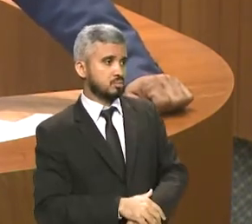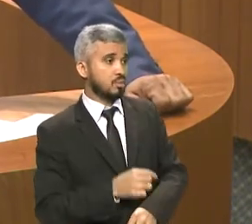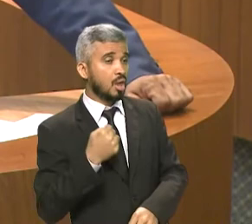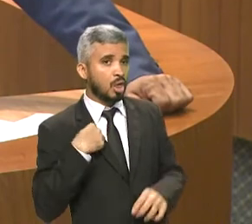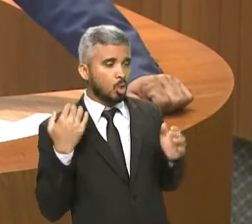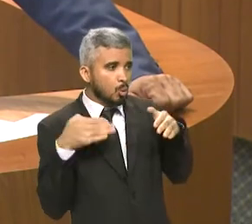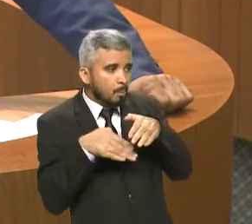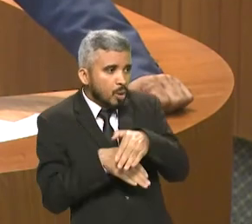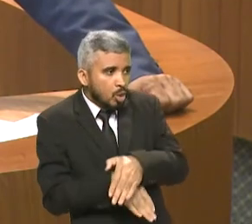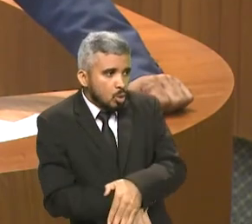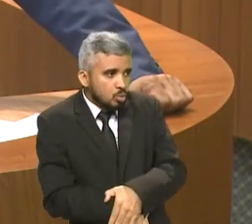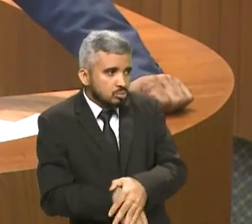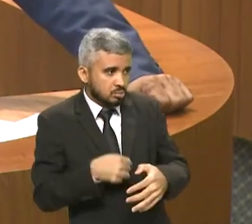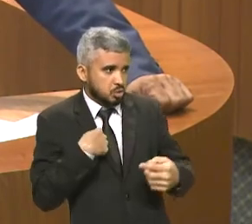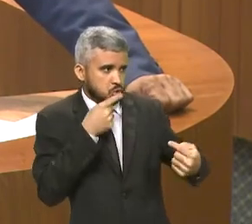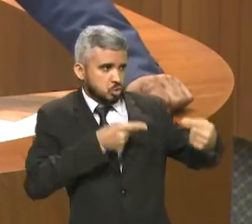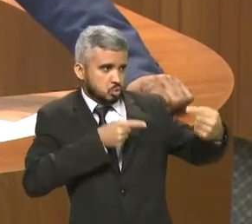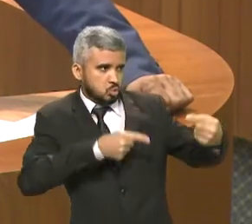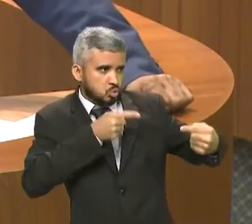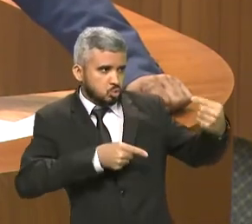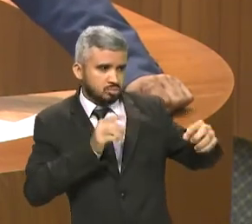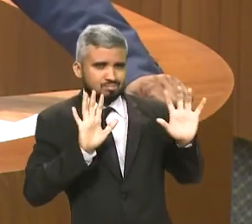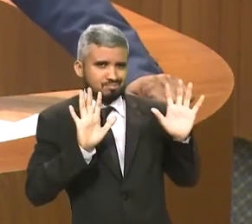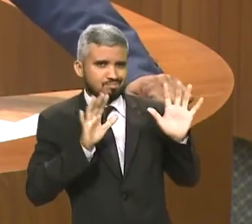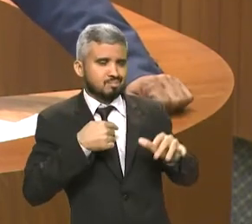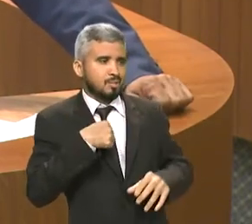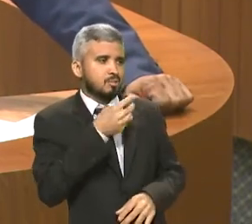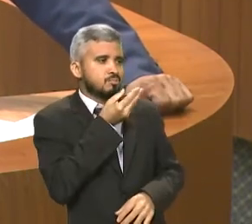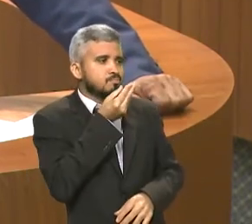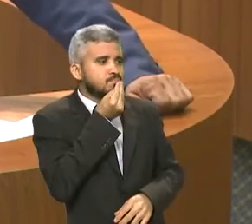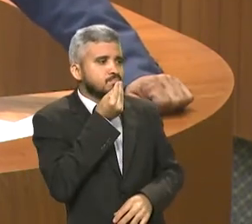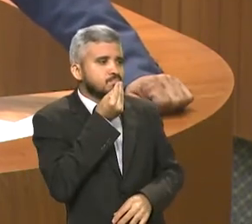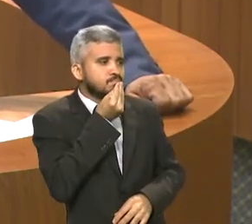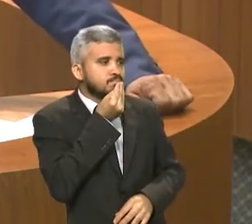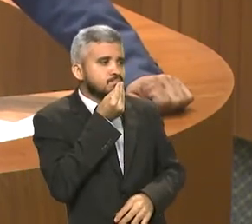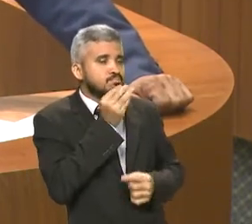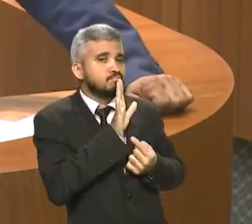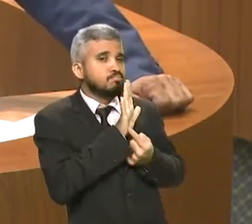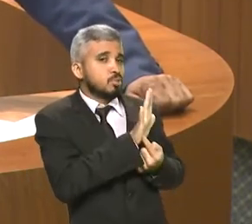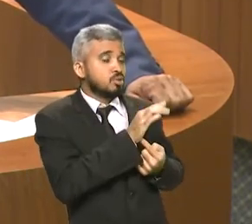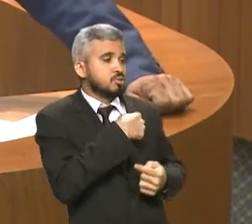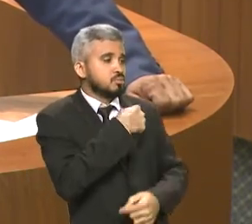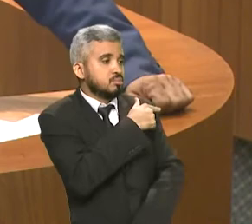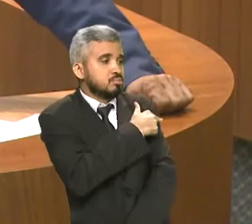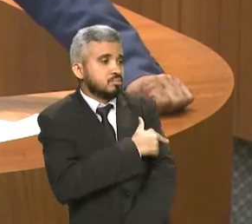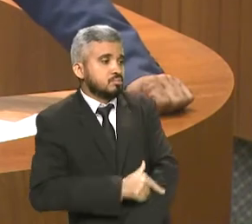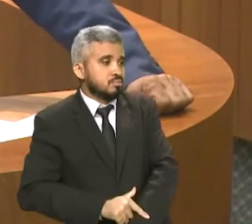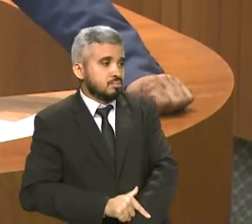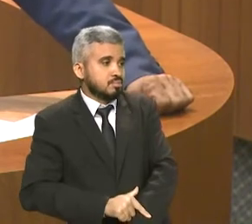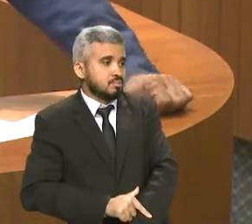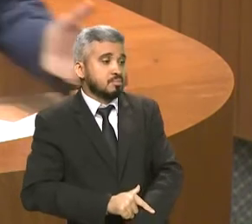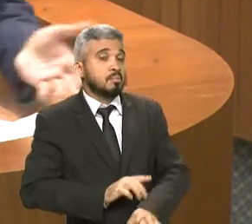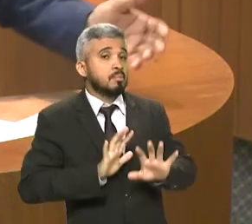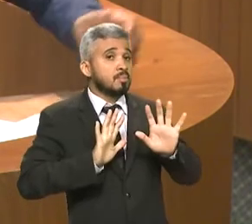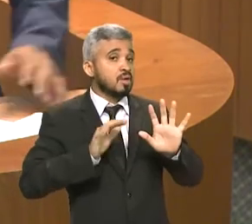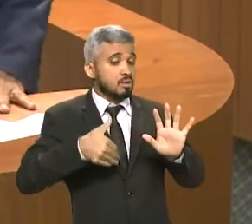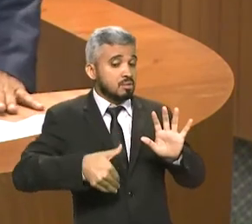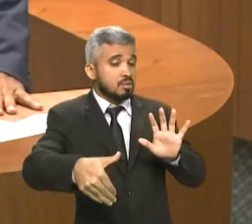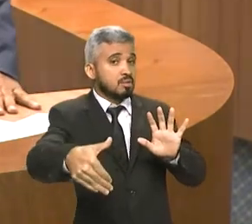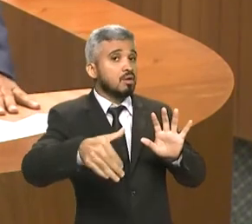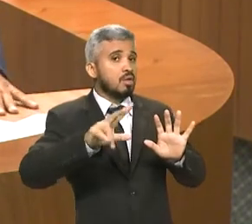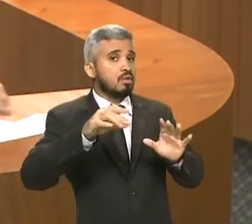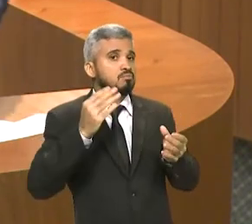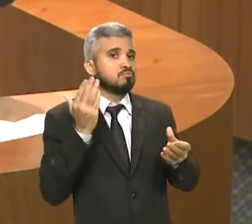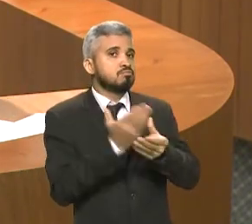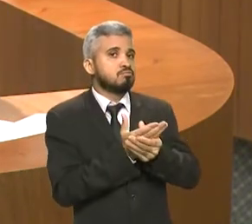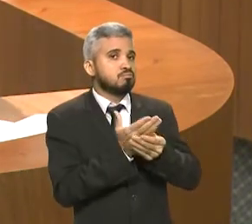bati boca com a senhora para mostrar para a senhora que eu sou humilde e educado. Mas eu vou falar com a senhora é com as cobranças e as cobranças